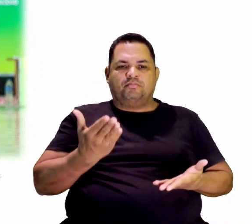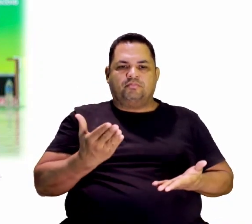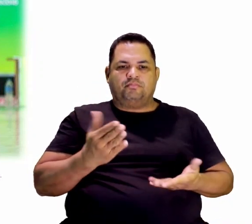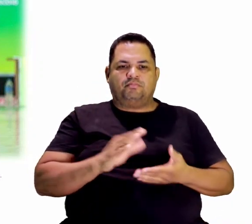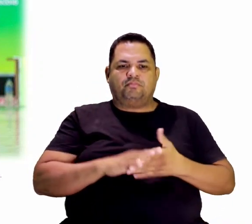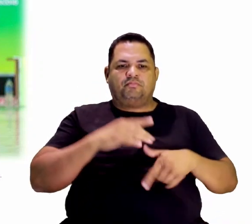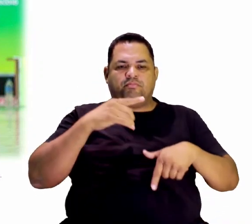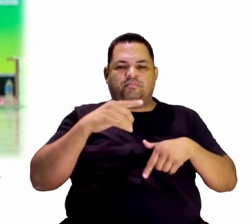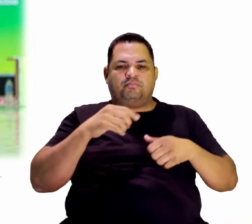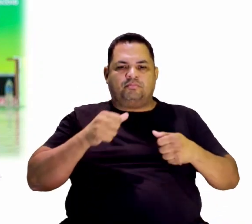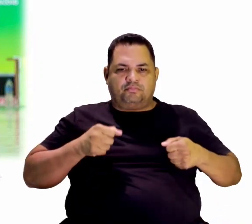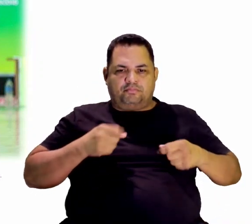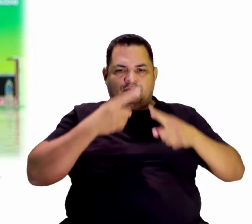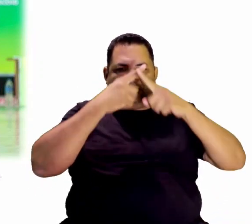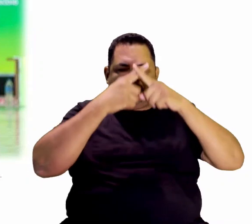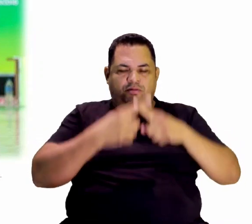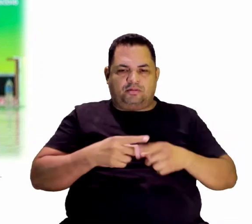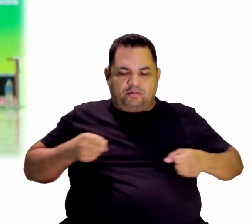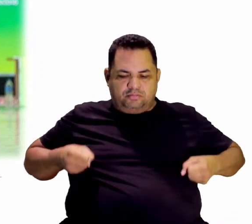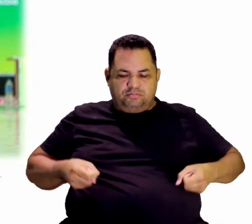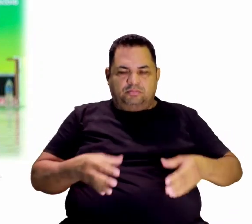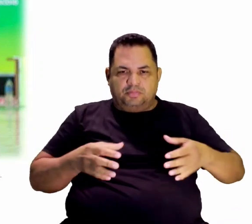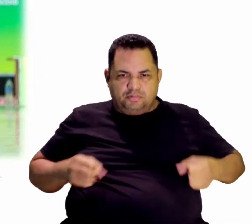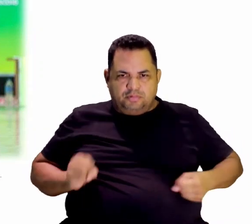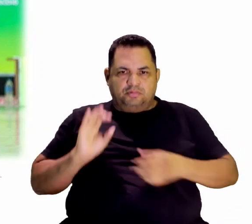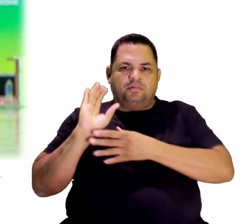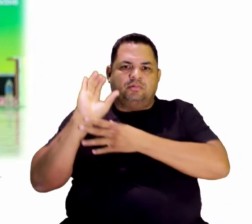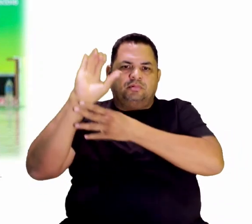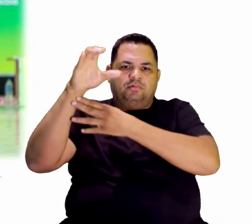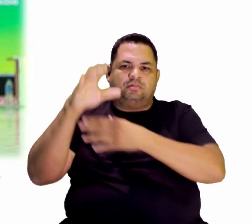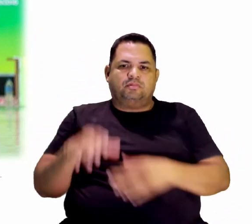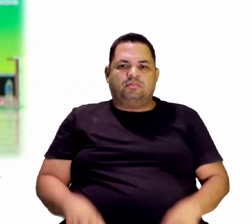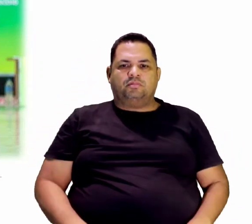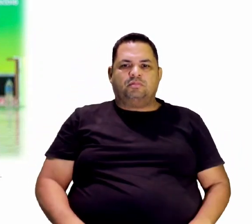ar. Se for para receber um rebote ou for